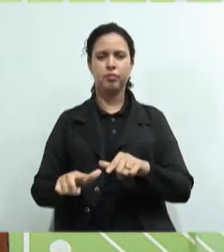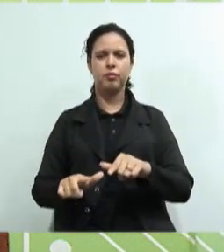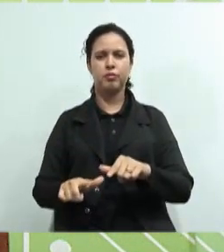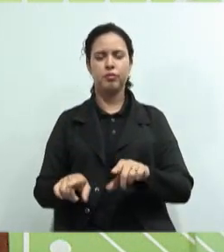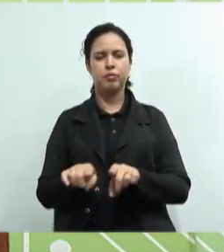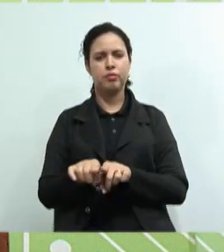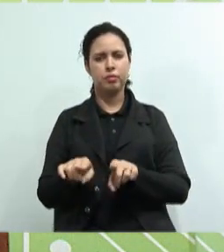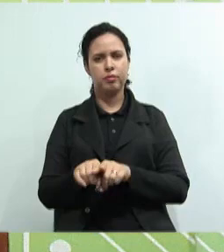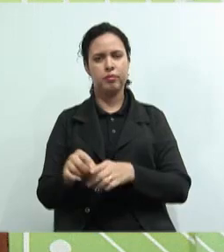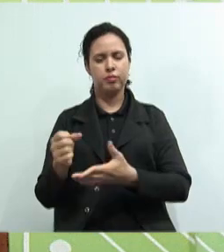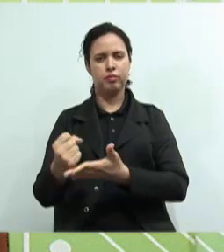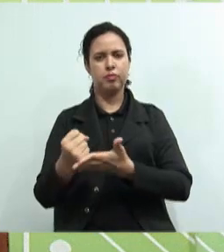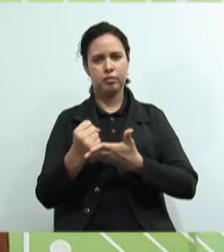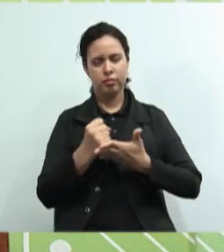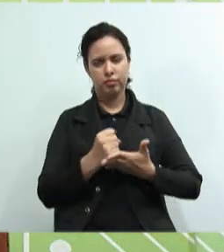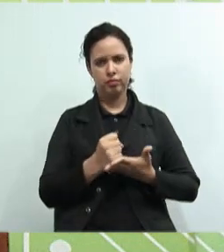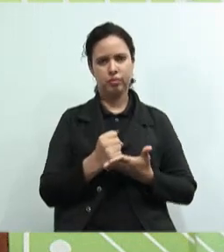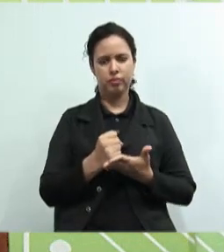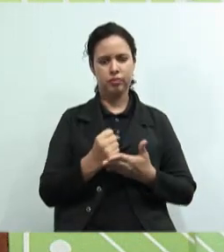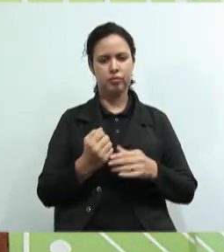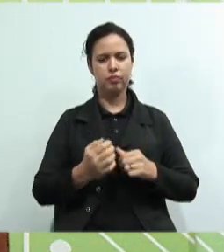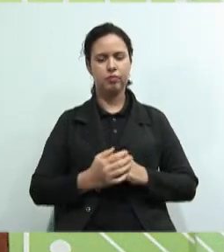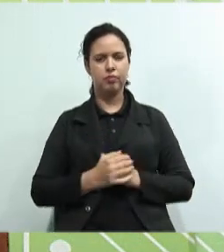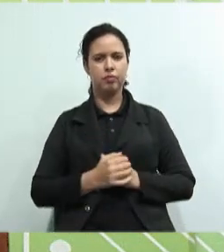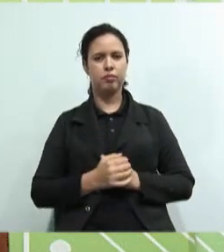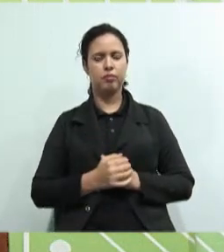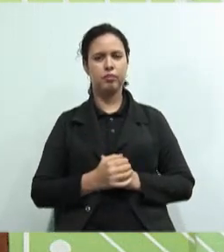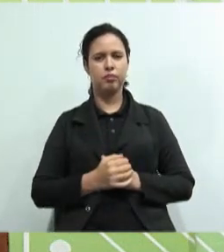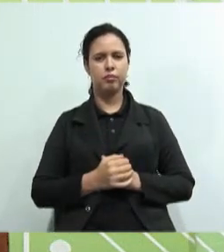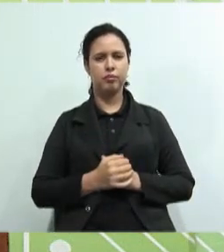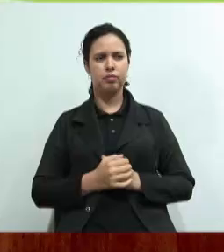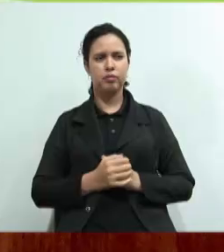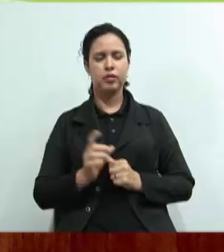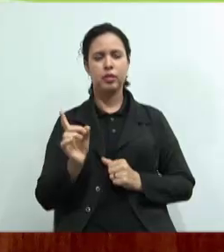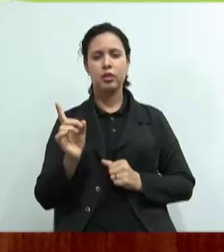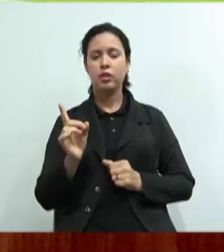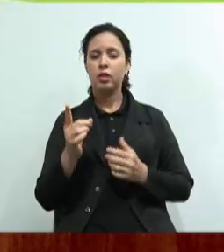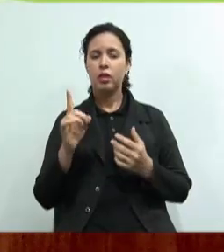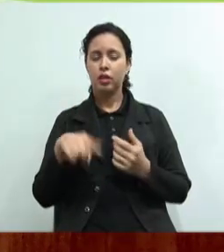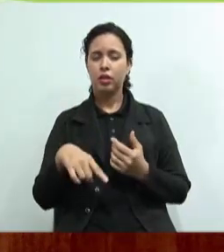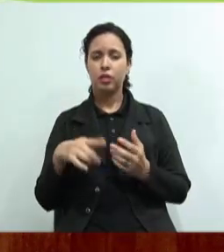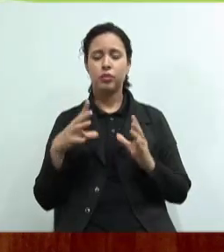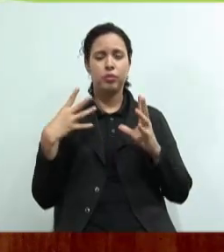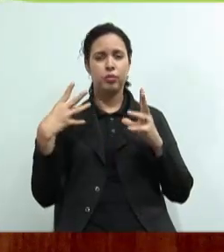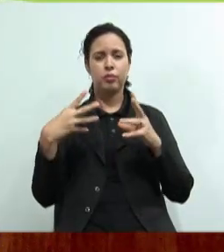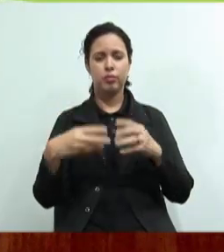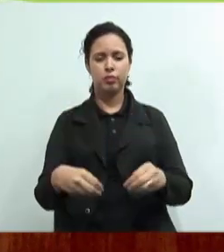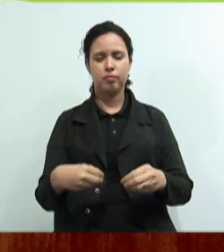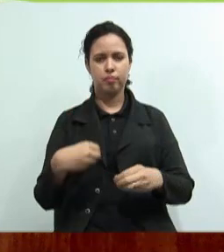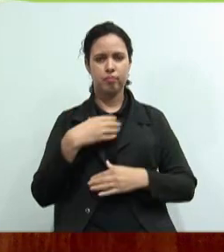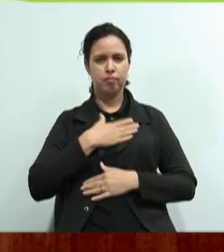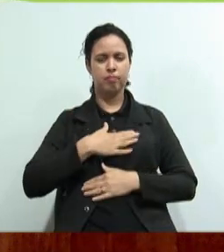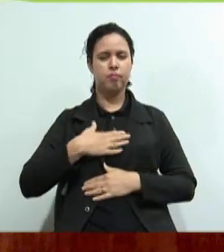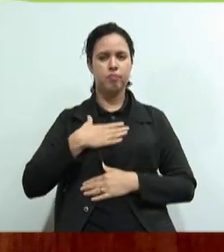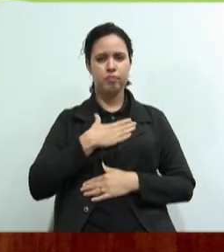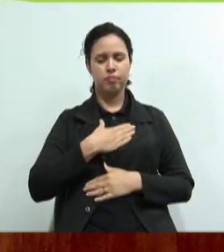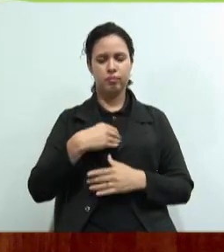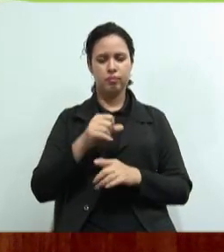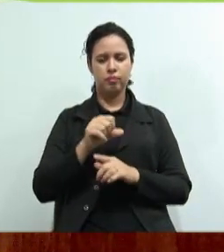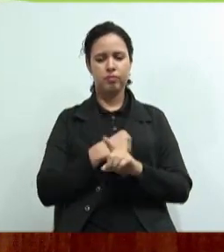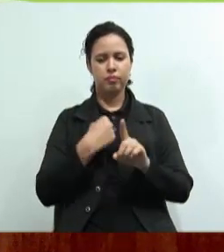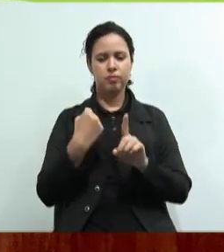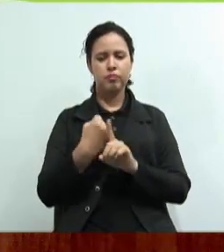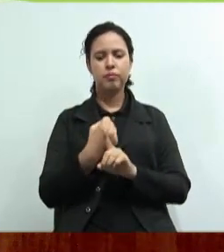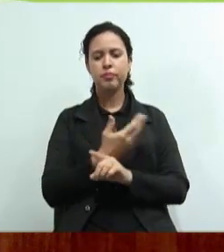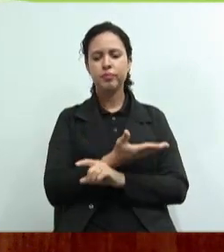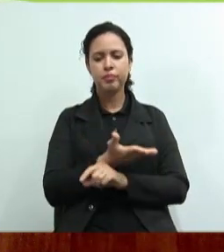também vai trazer vantagens para o consumidor. São todos componentes de um pacote de bem-estar social.